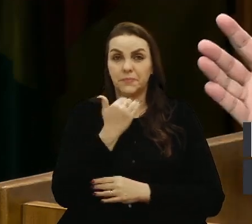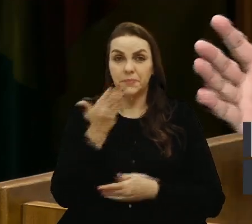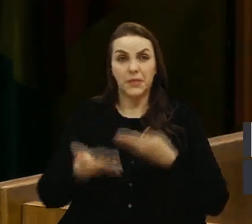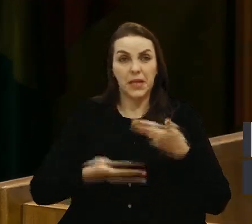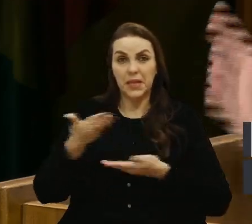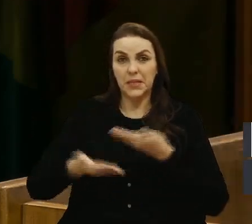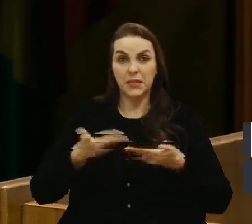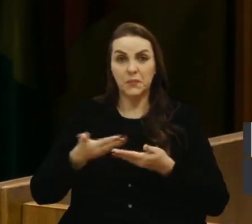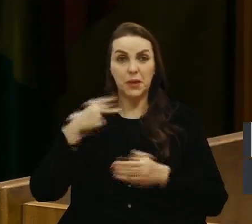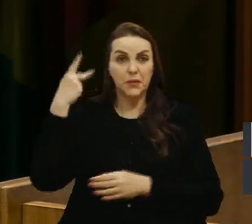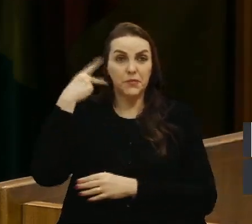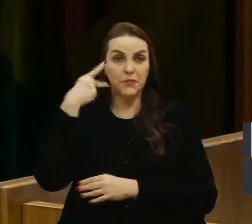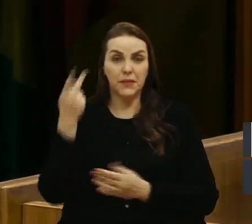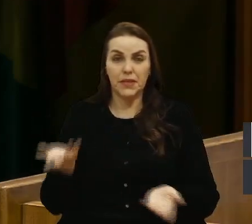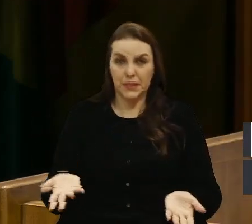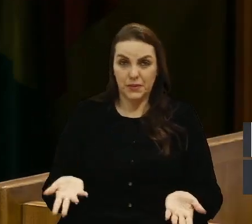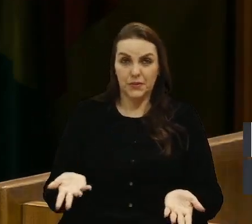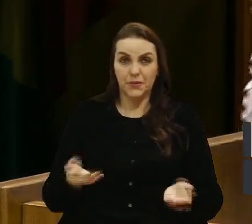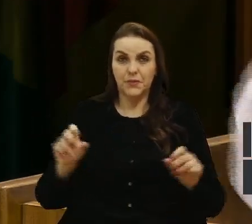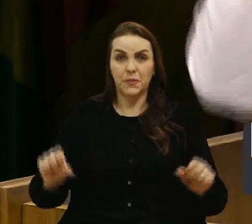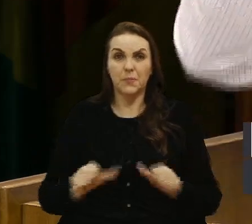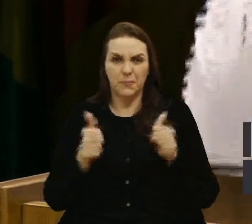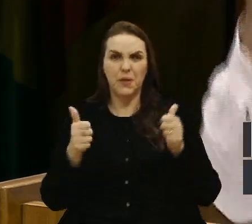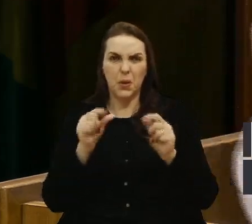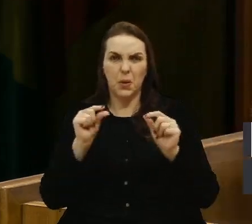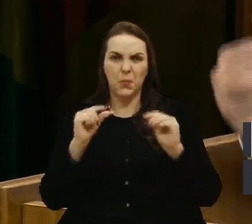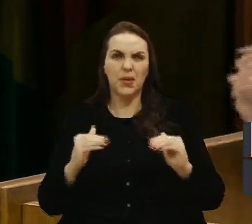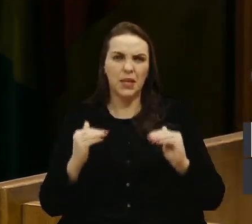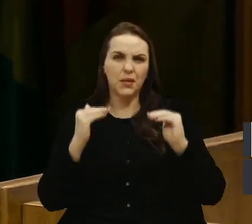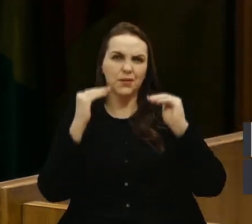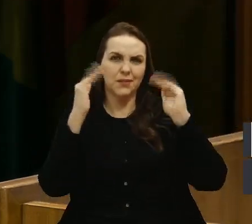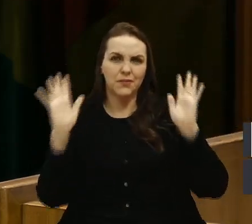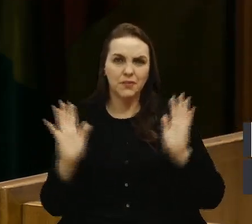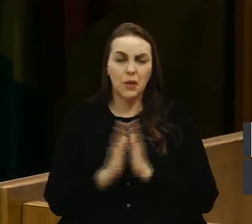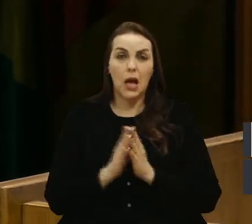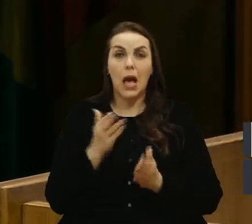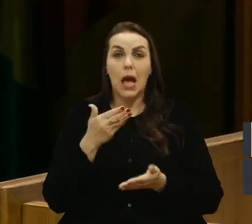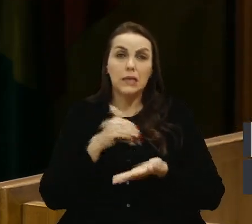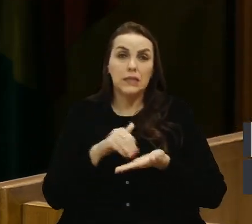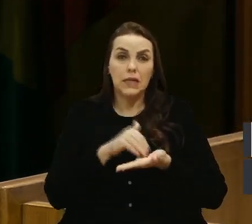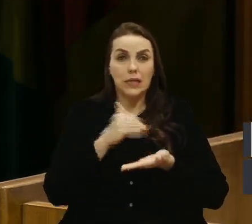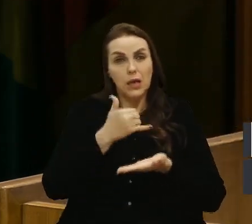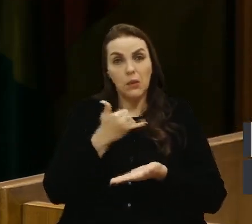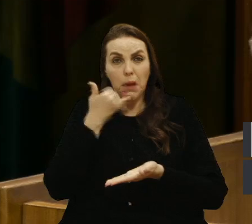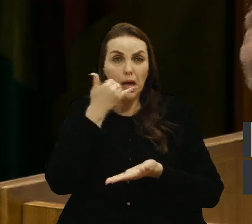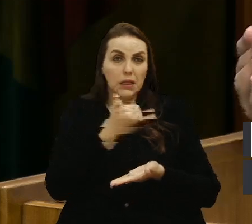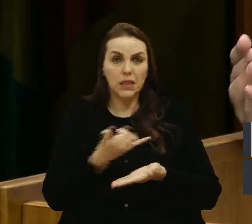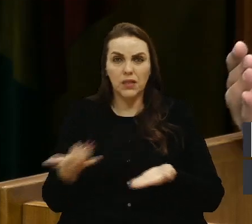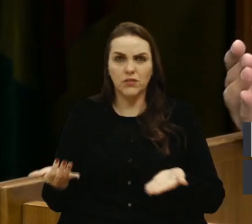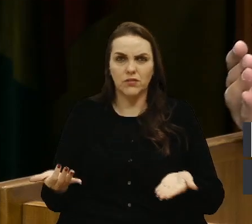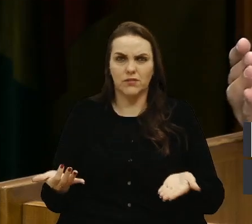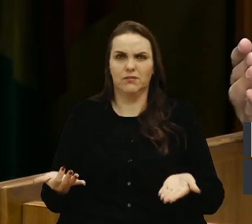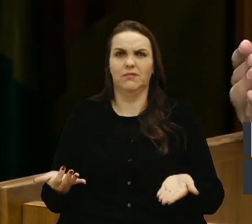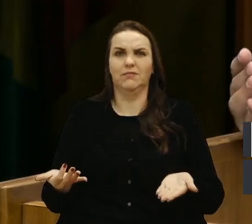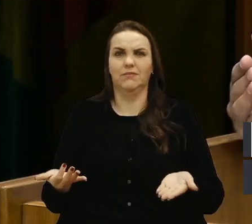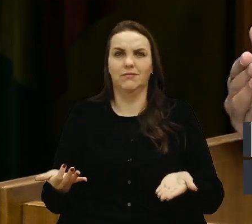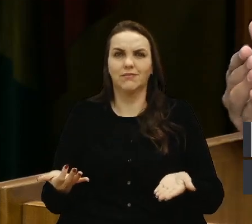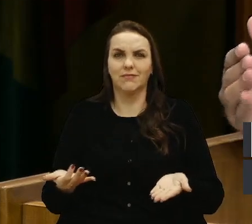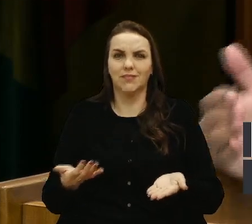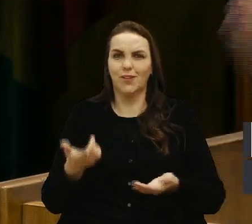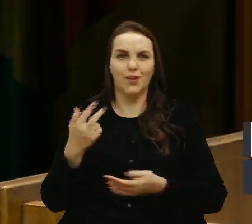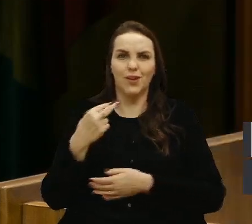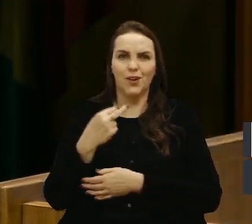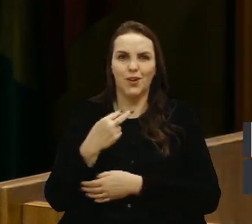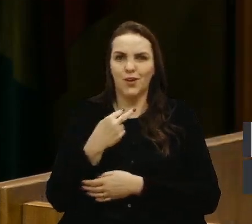vereador, gente. Também vamos melhorar o nosso nível. Ah, mas o secretário não atende meu telefone. Pô, eu não posso dizer a expressão que eu